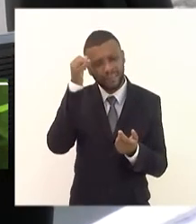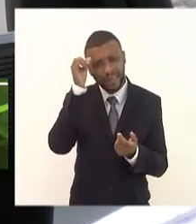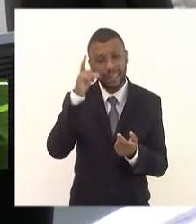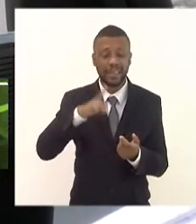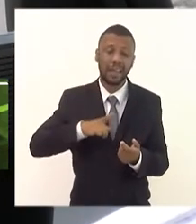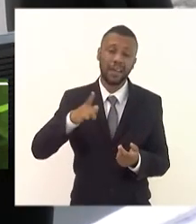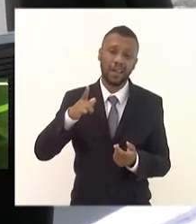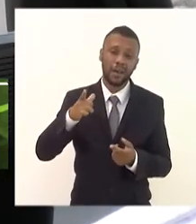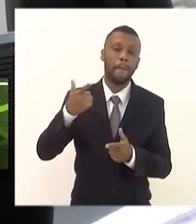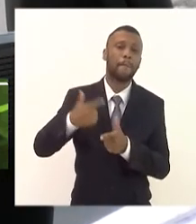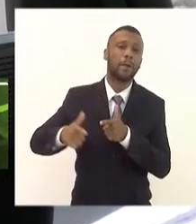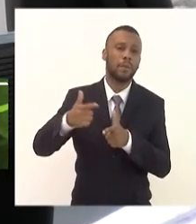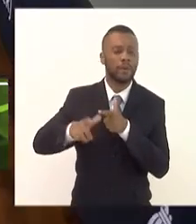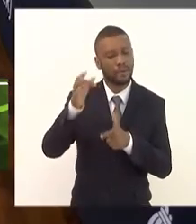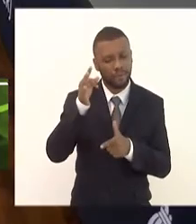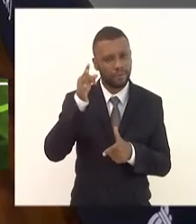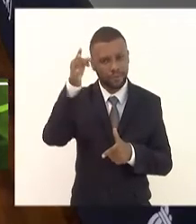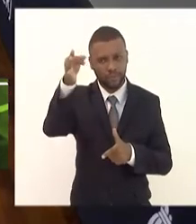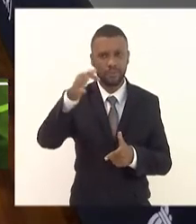problemas. Por favor.